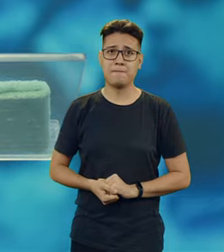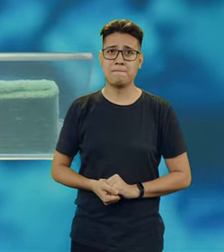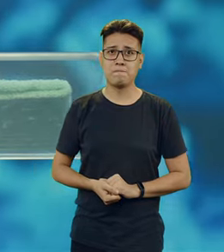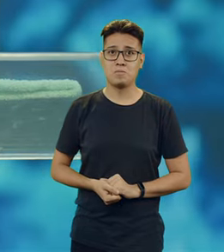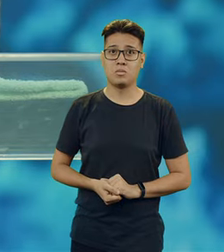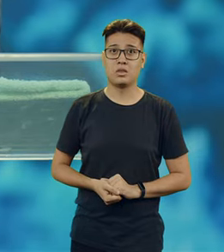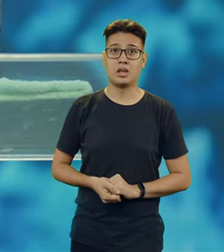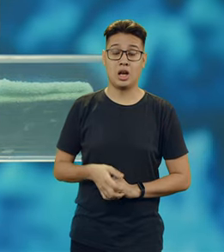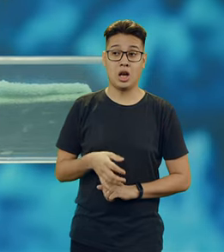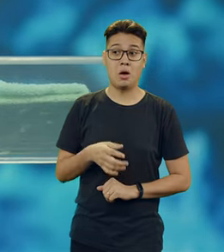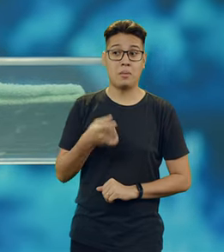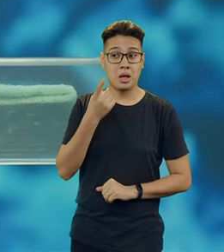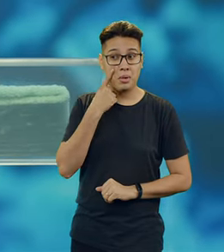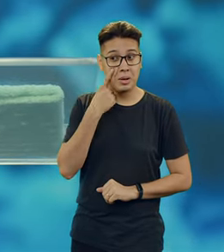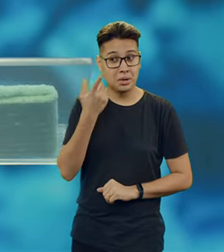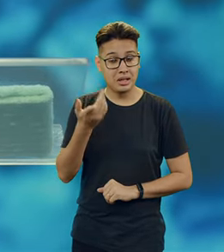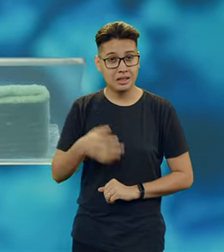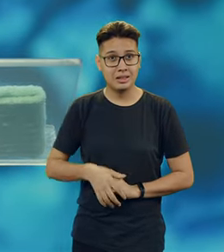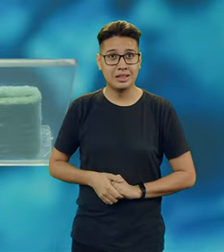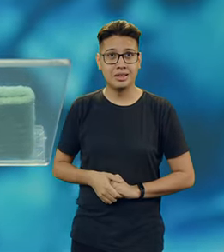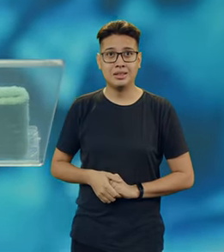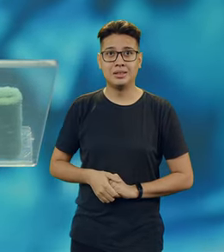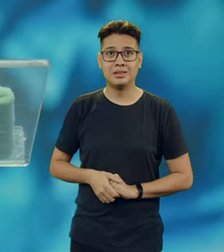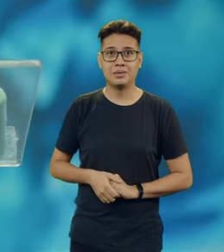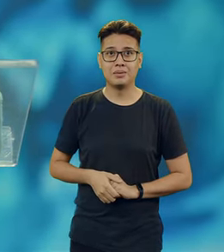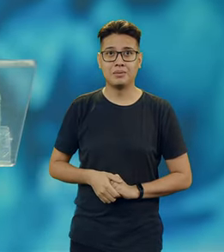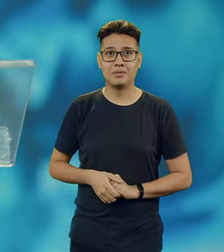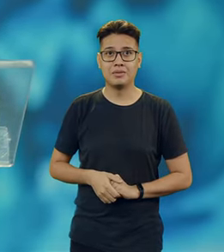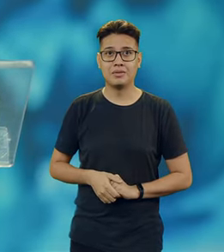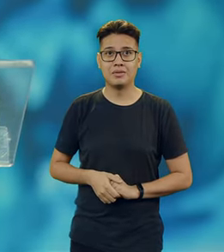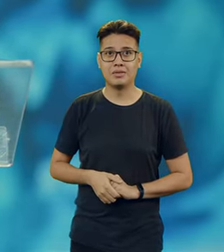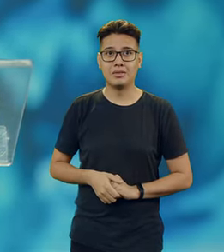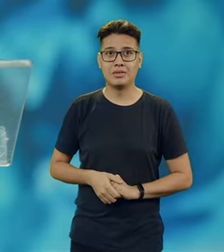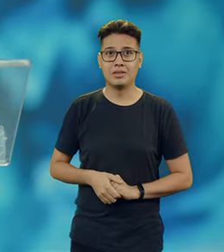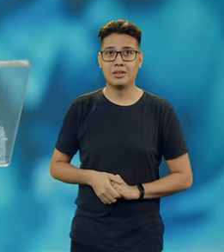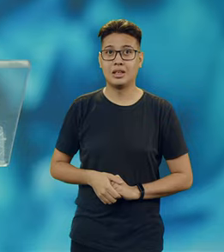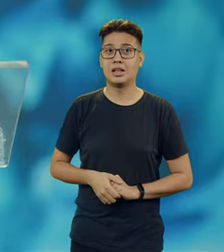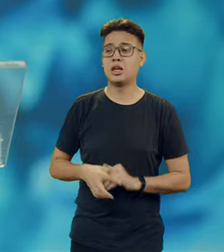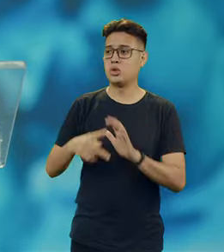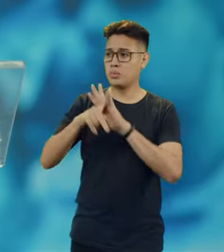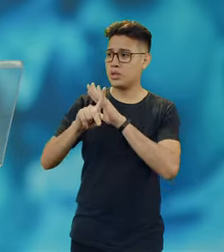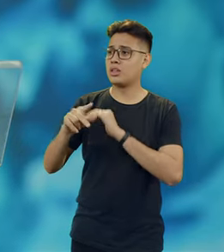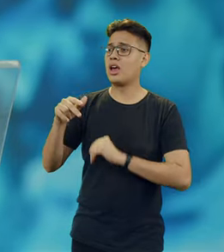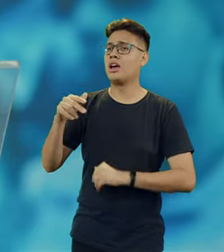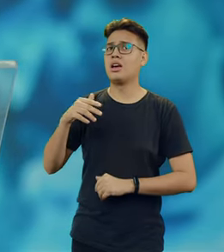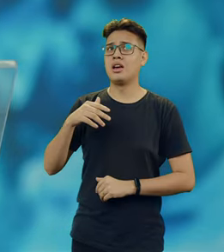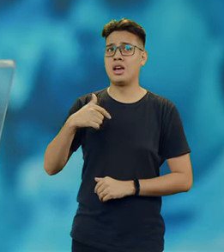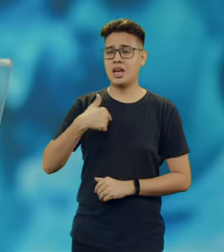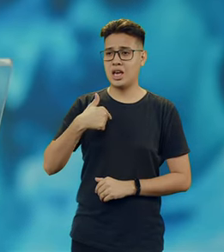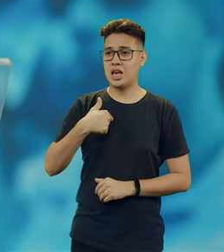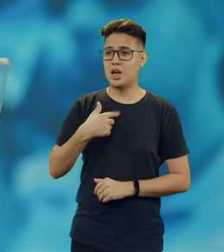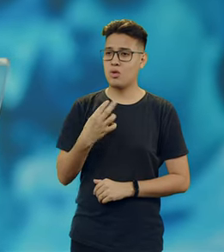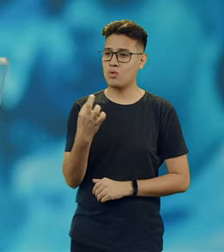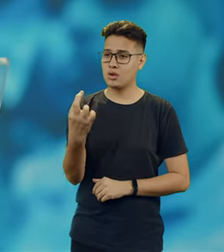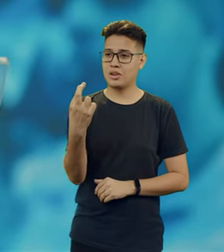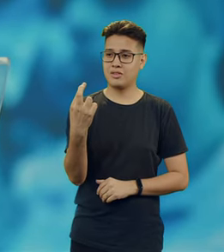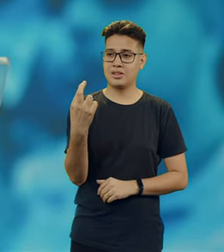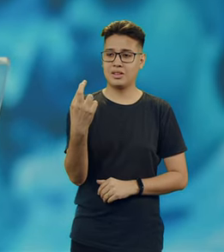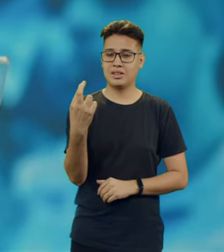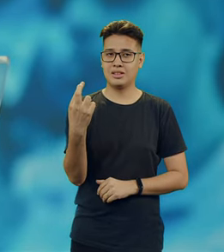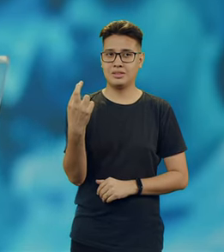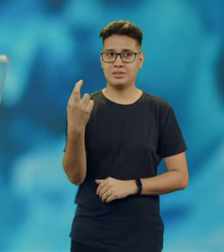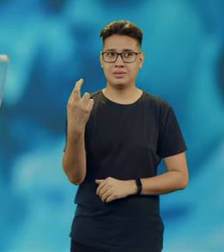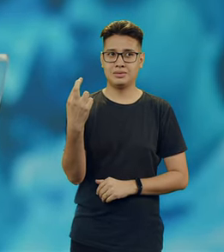Ouça bem. Do homem de quem são esses pertences, eu estou grávida.